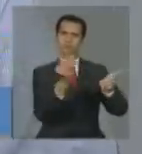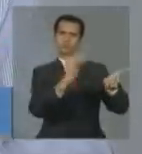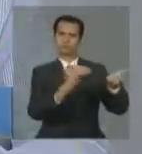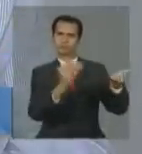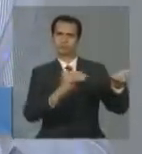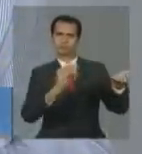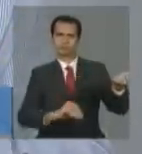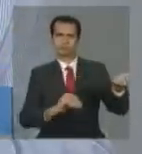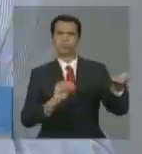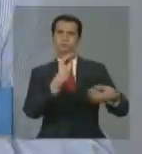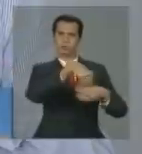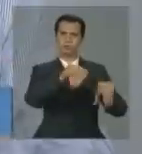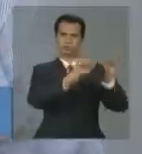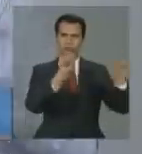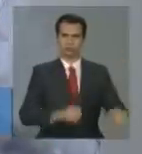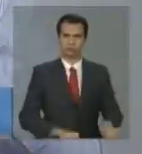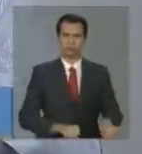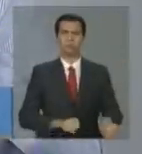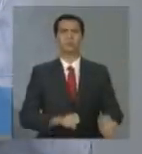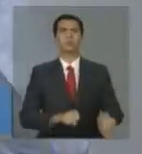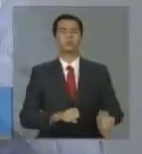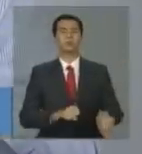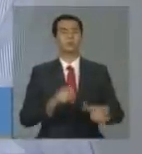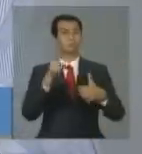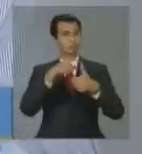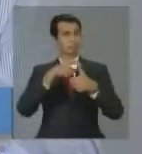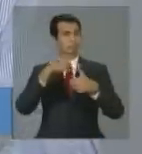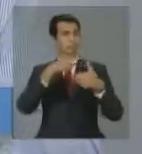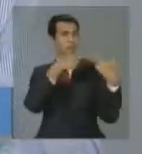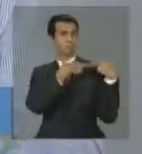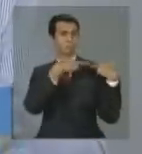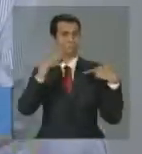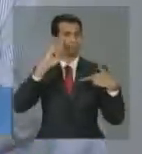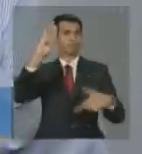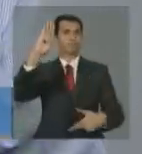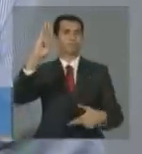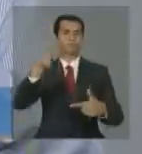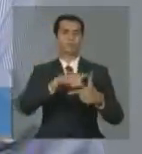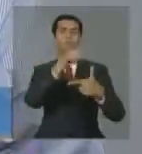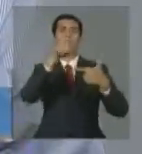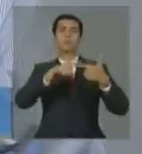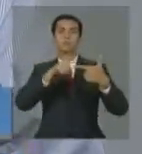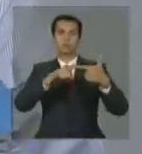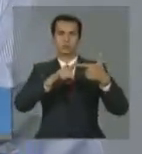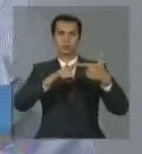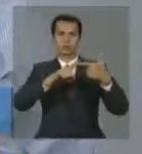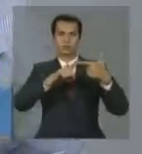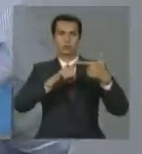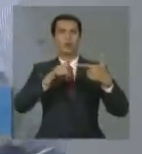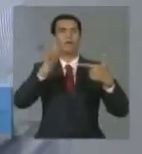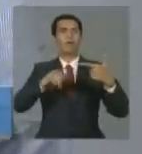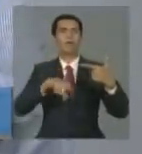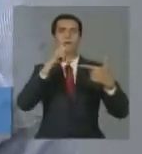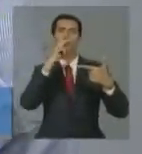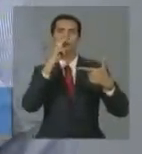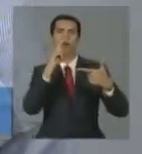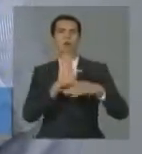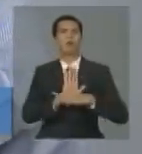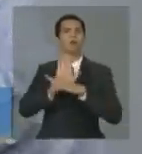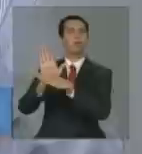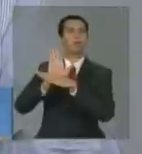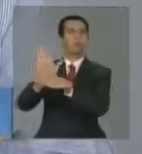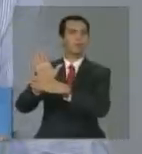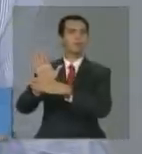excluídas até a partir de então, e o administrador titular é o principal responsável por isso. O adjunto seria, vamos dizer, o braço operacional do